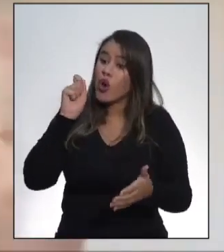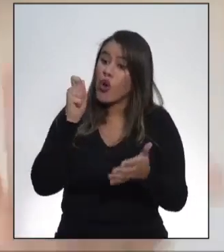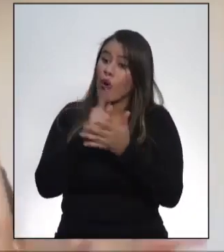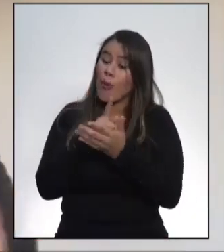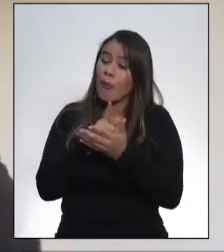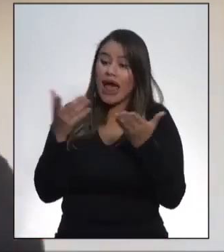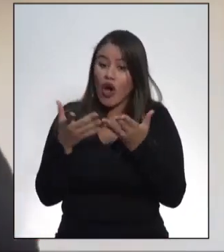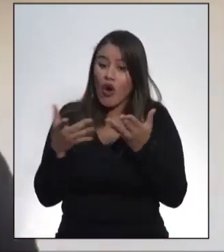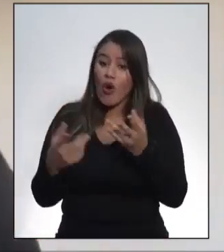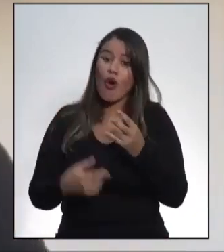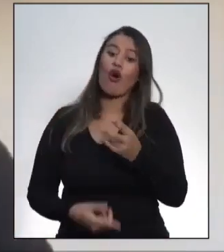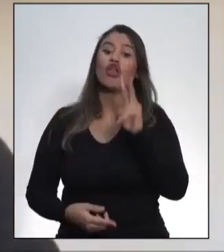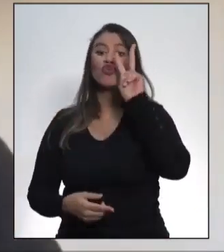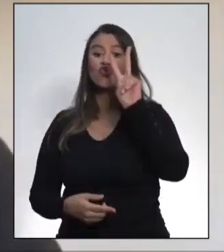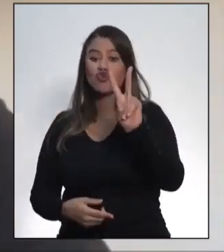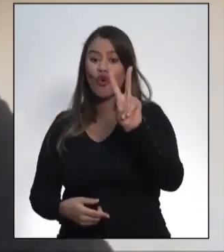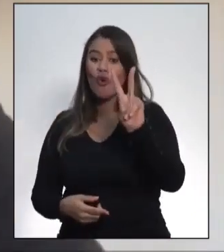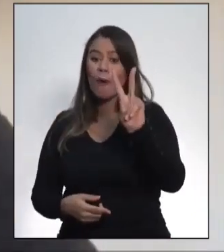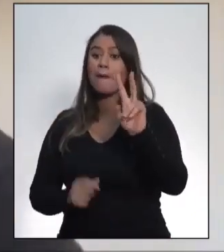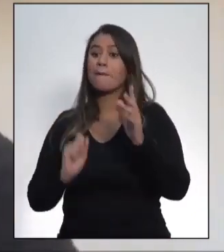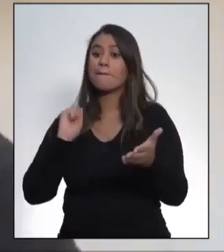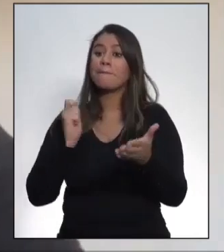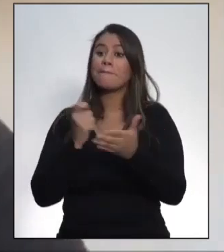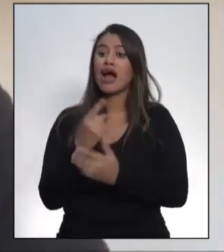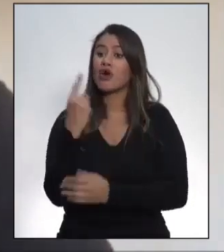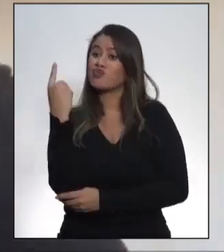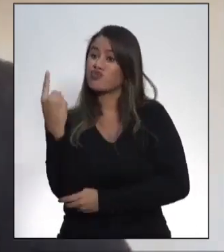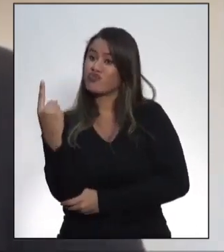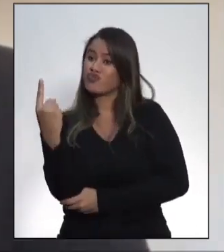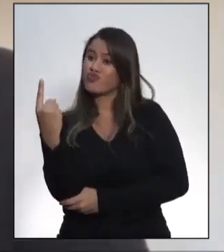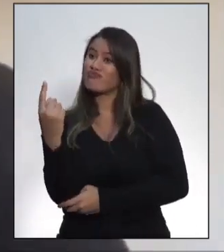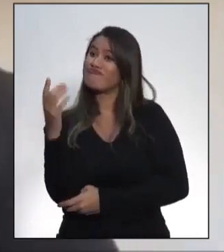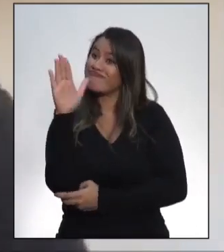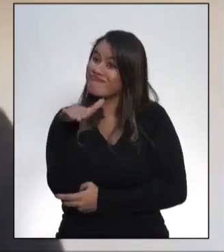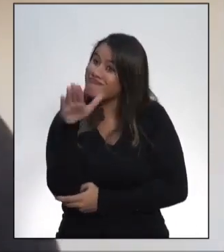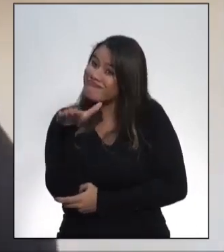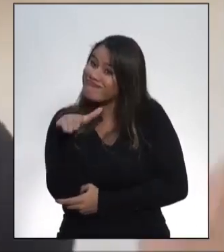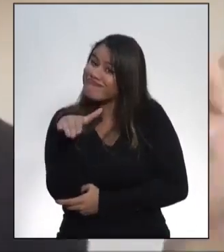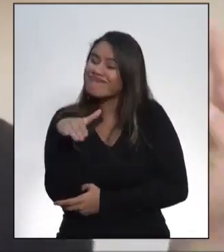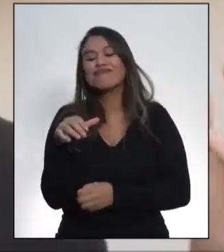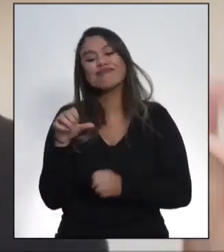2 por 1. Então, desde as promoções mais simples,